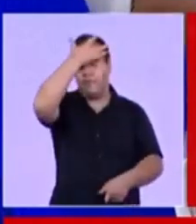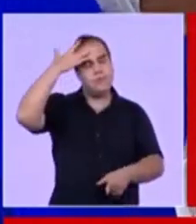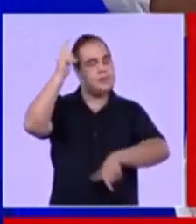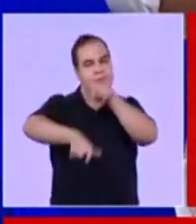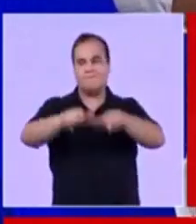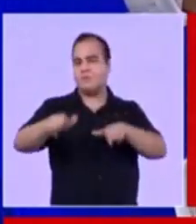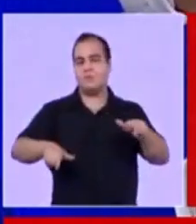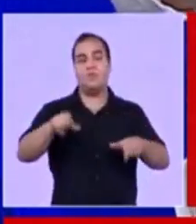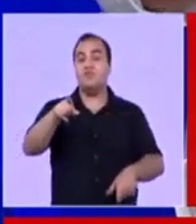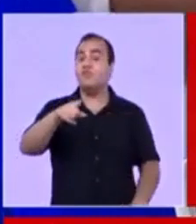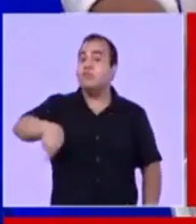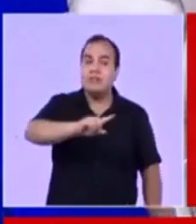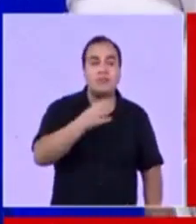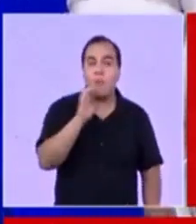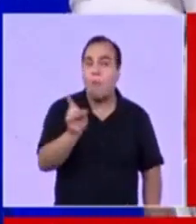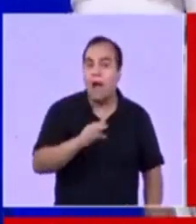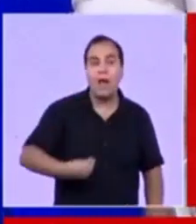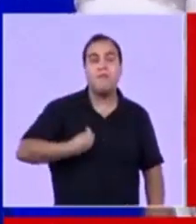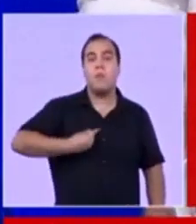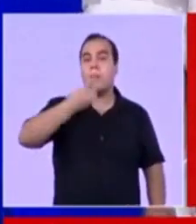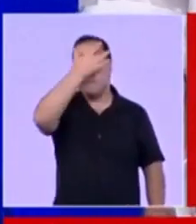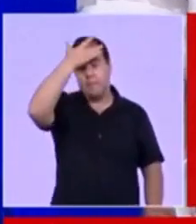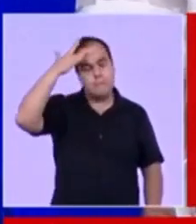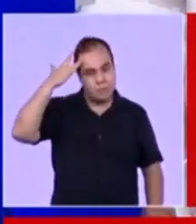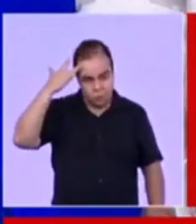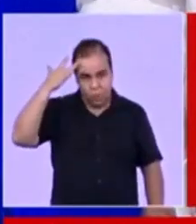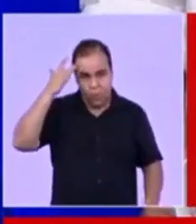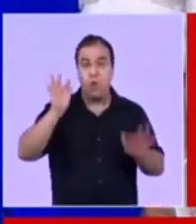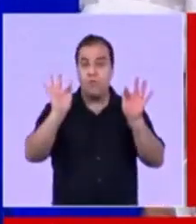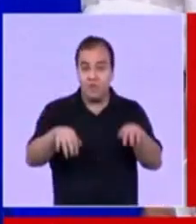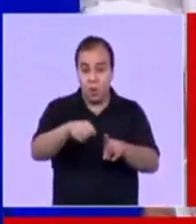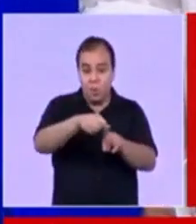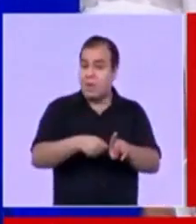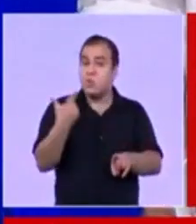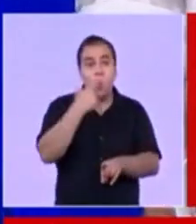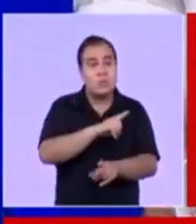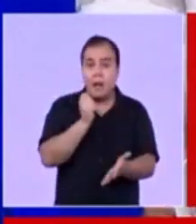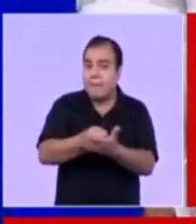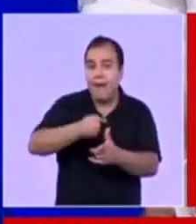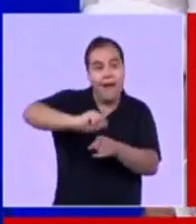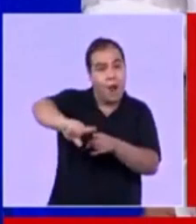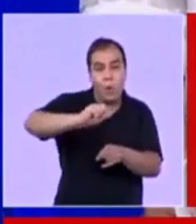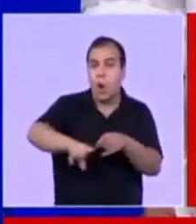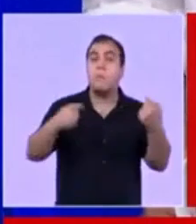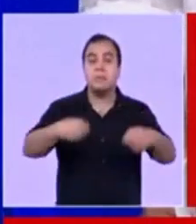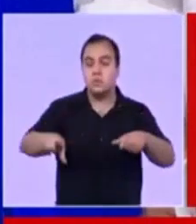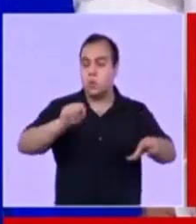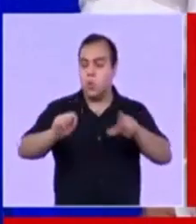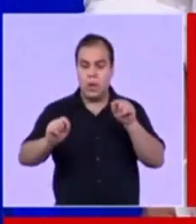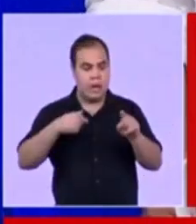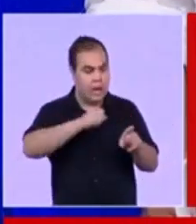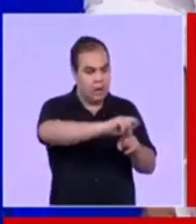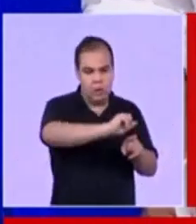Vocês não conhecem a realidade concreta de alguém que no final do mês não consegue pagar aluguel tem que escolher entre pagar